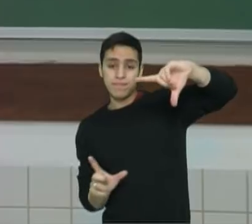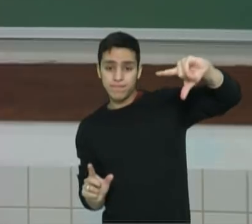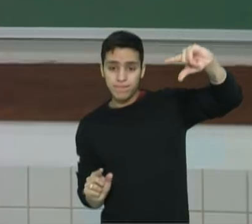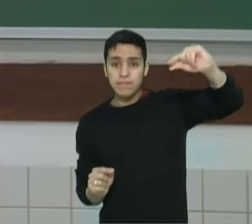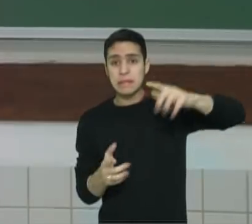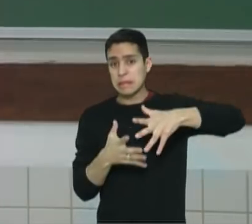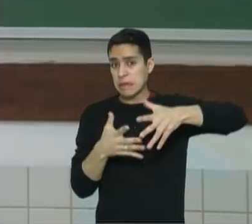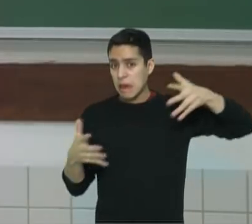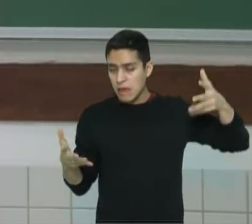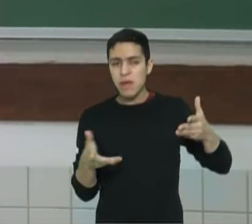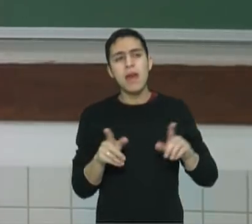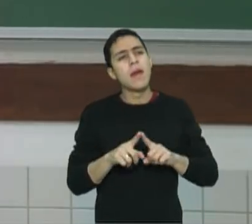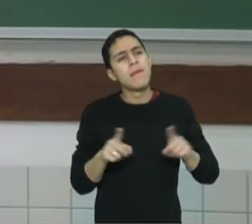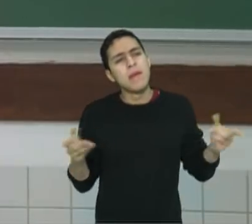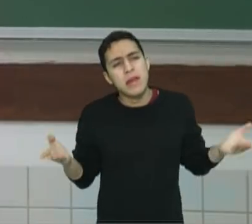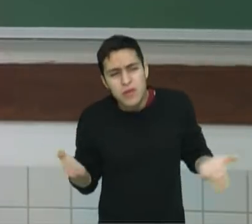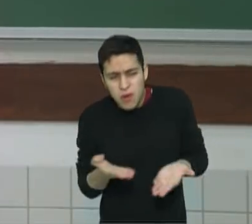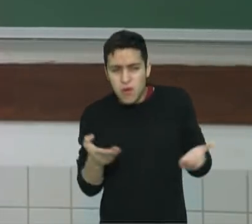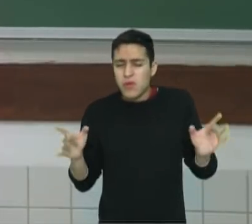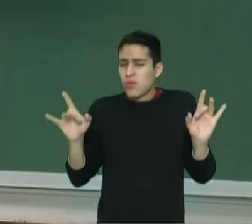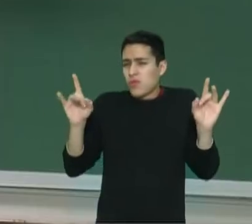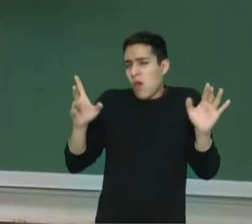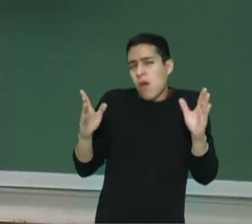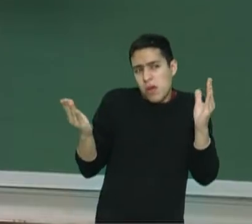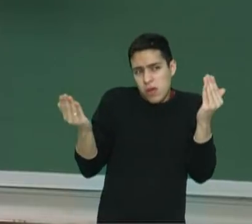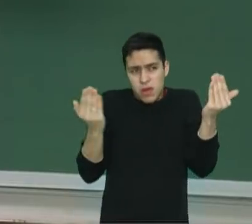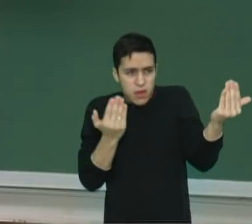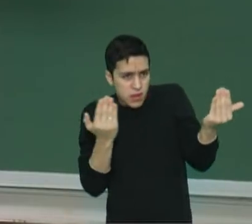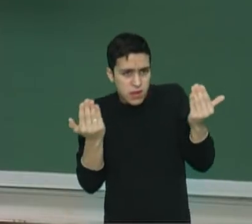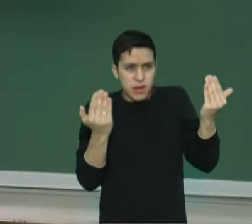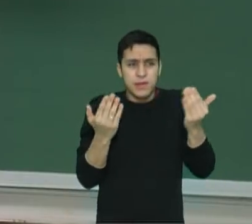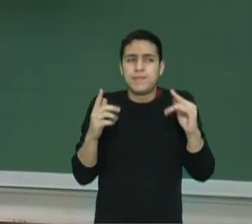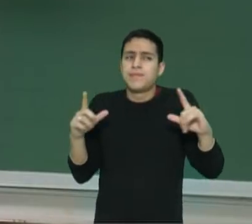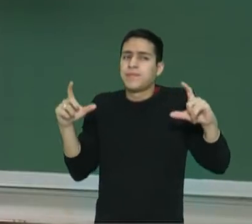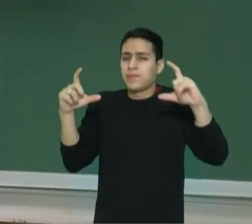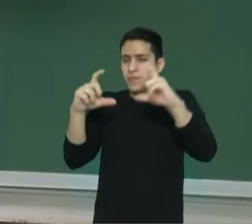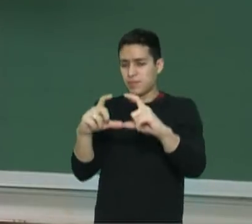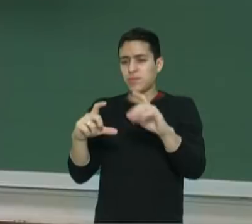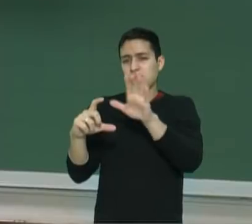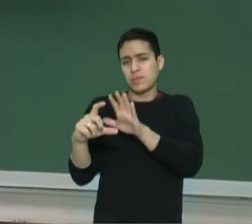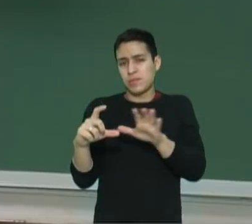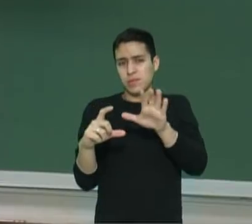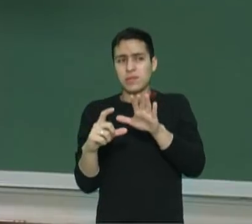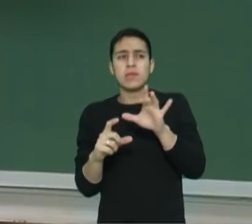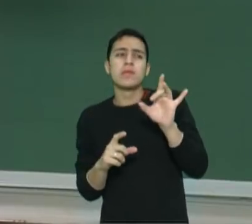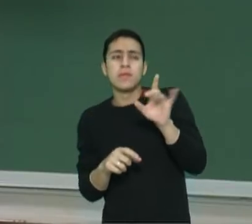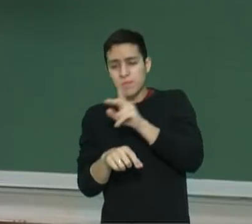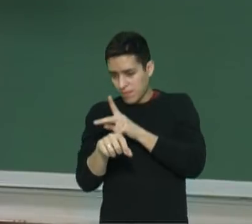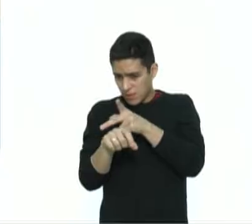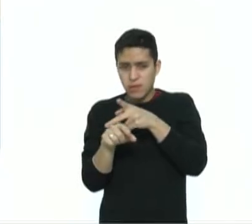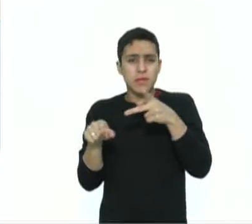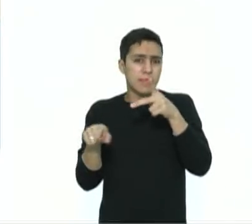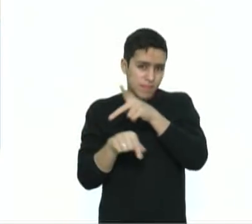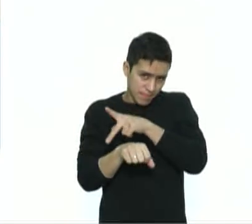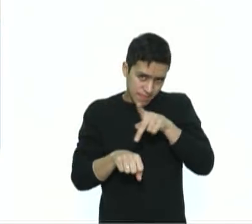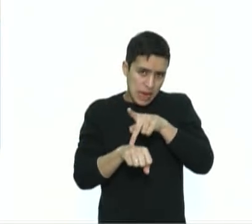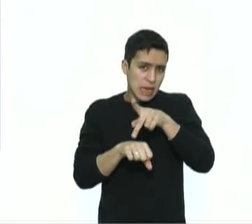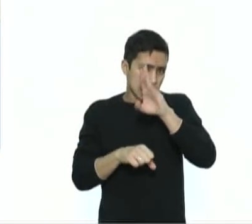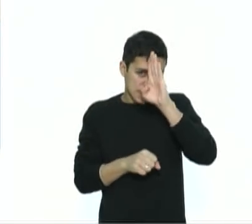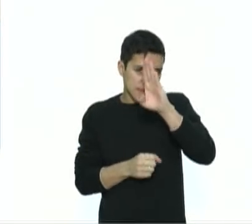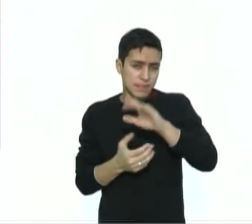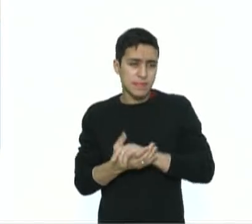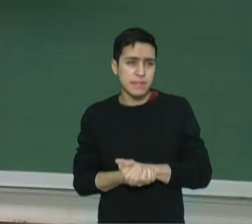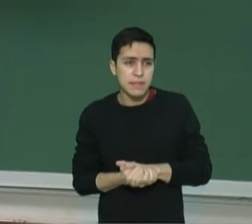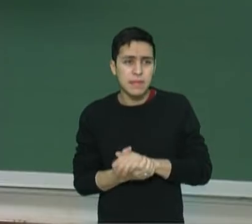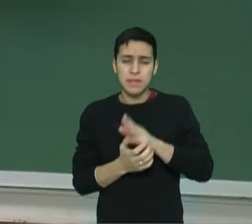Antiga, mas que hoje, se nós fizermos um comparativo, abrange praticamente muitos países, mas